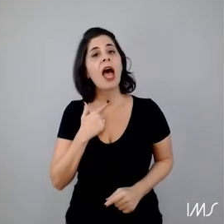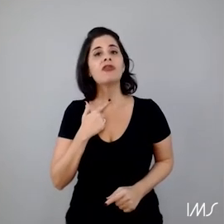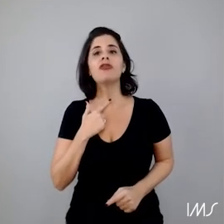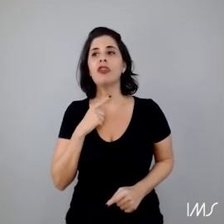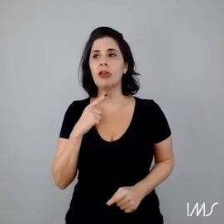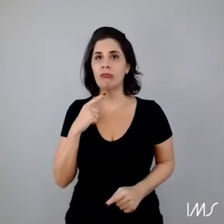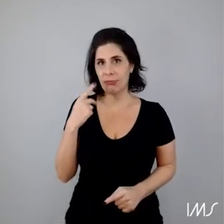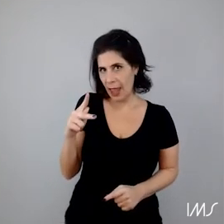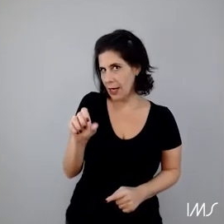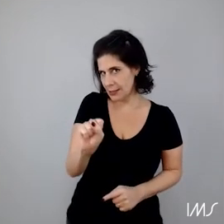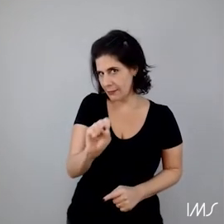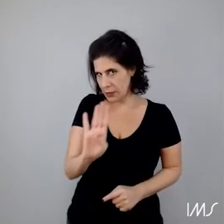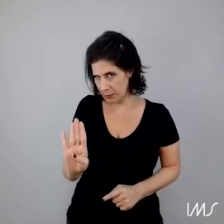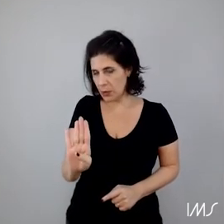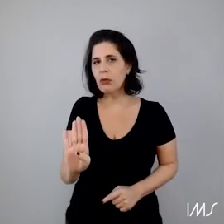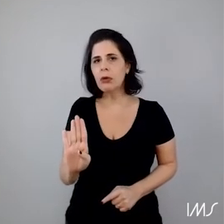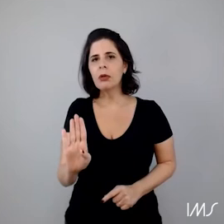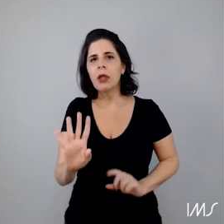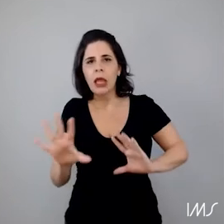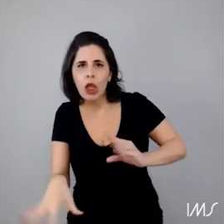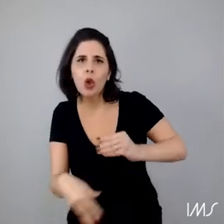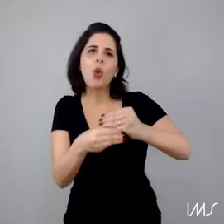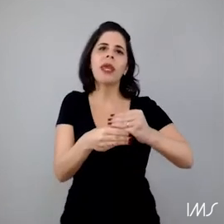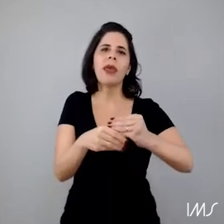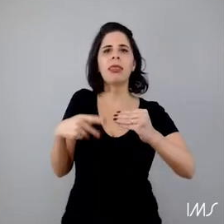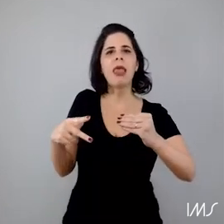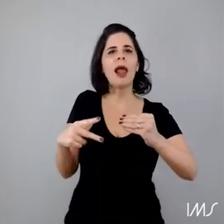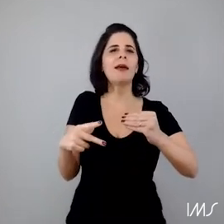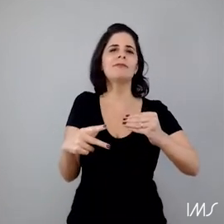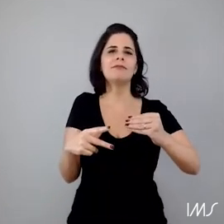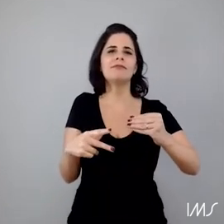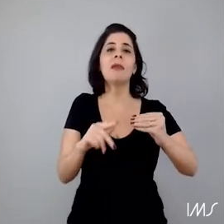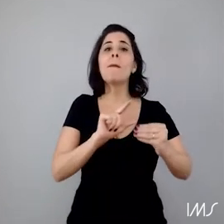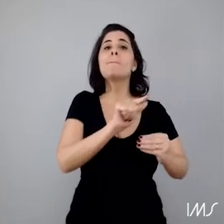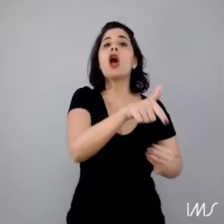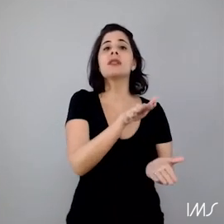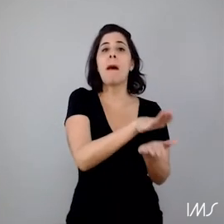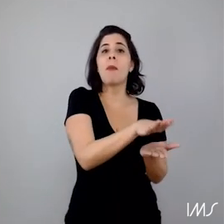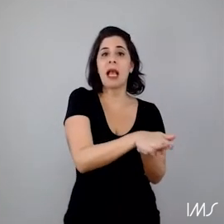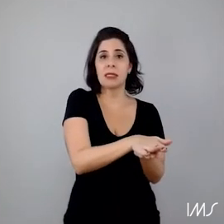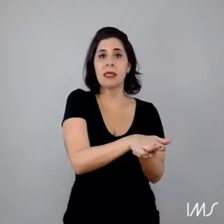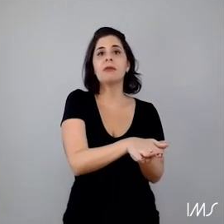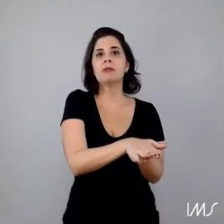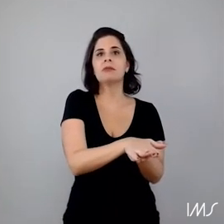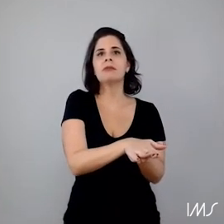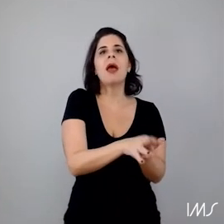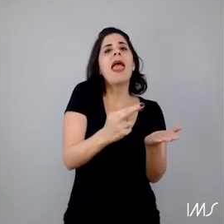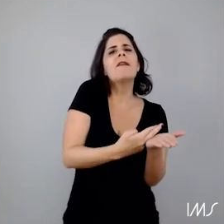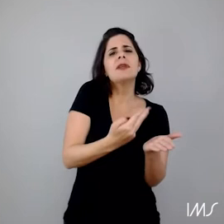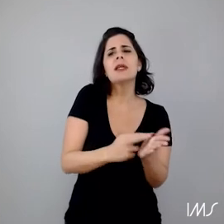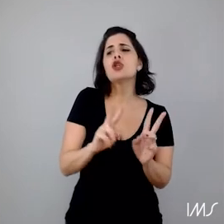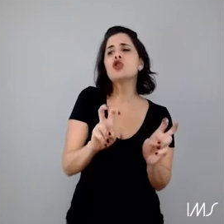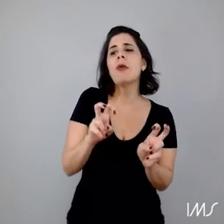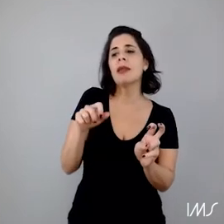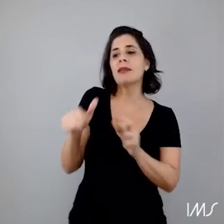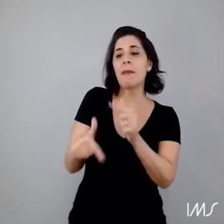próxima, né, de uma revista sobre o seu trabalho. Né? Então, acho que esses são elementos importantes, quer dizer, de